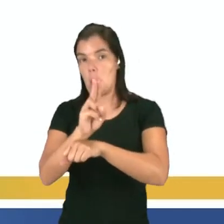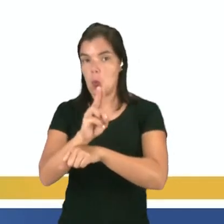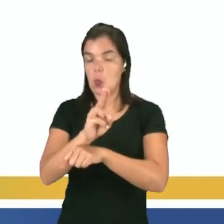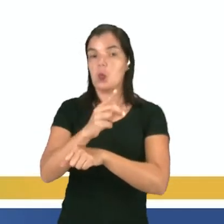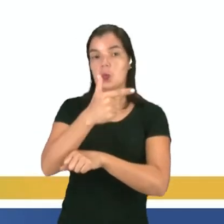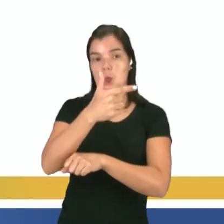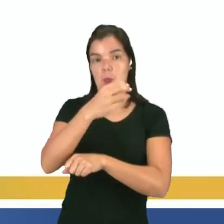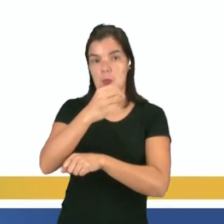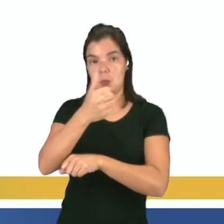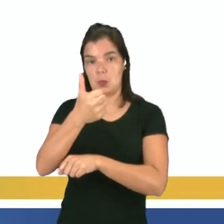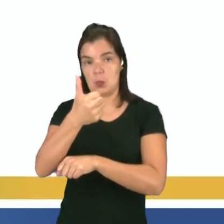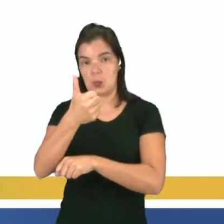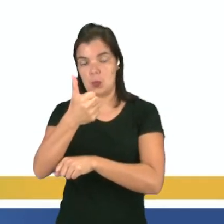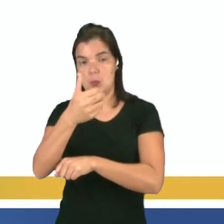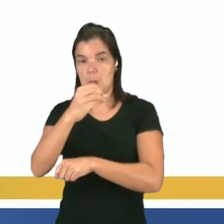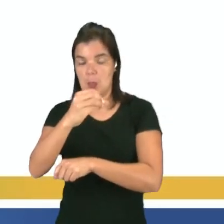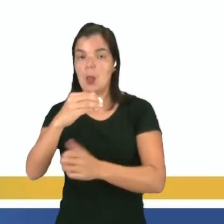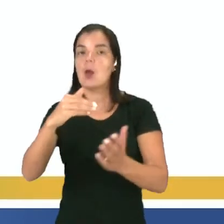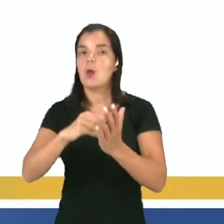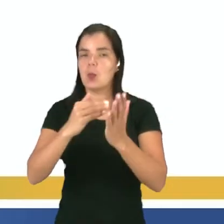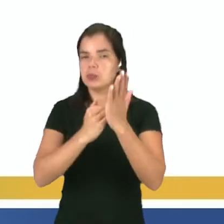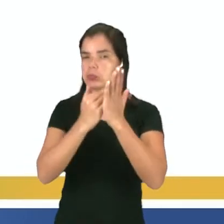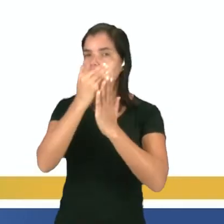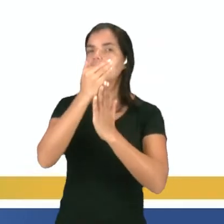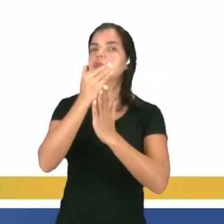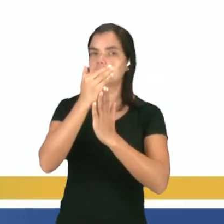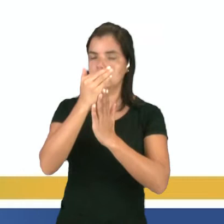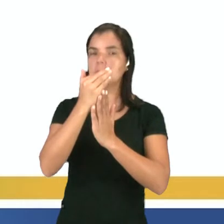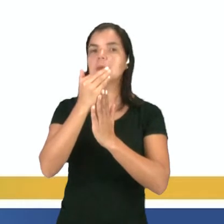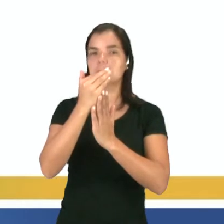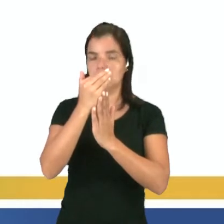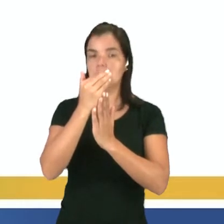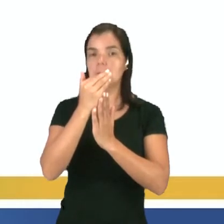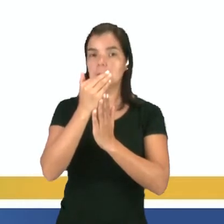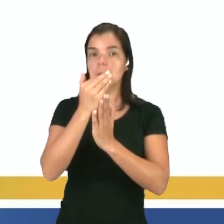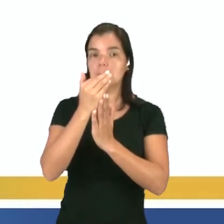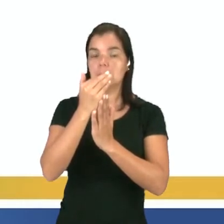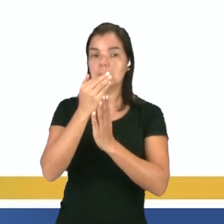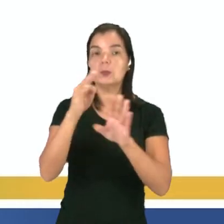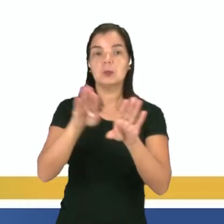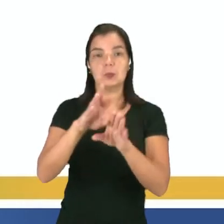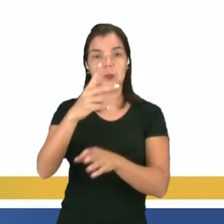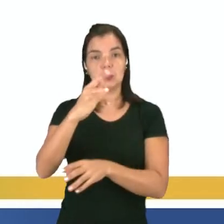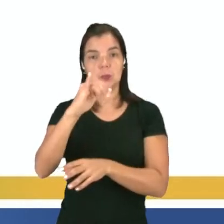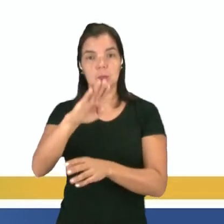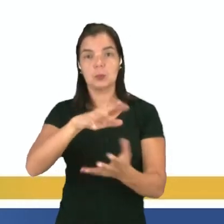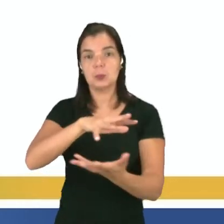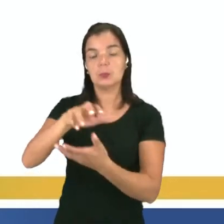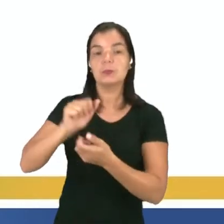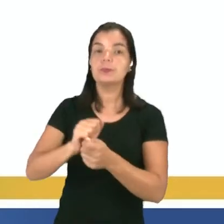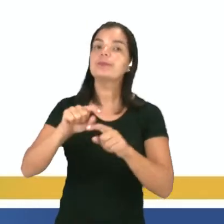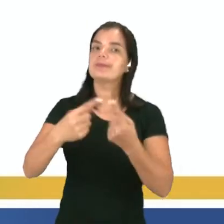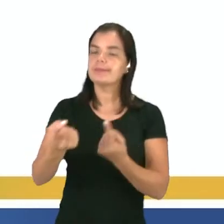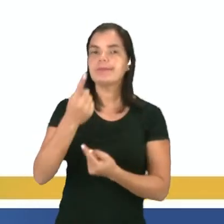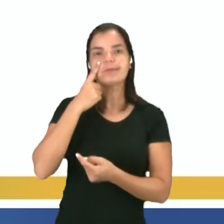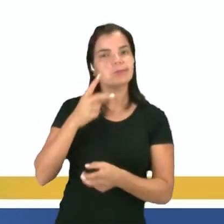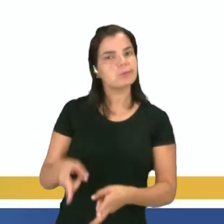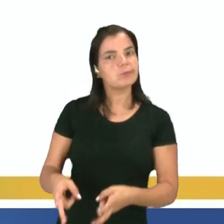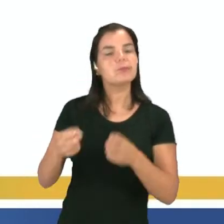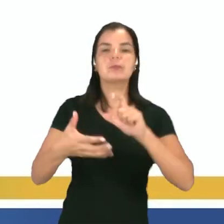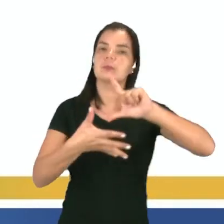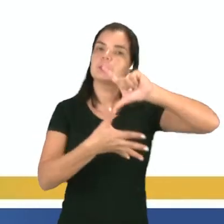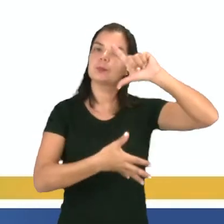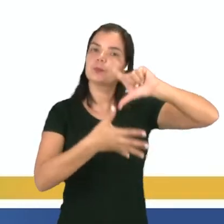em 2000 e 2010, que aparece um crescimento substancial do crescimento do PIB do mundo, mas aí você vê que na